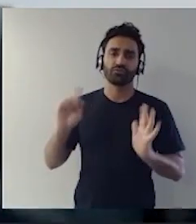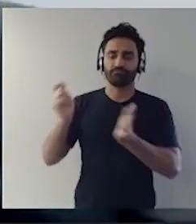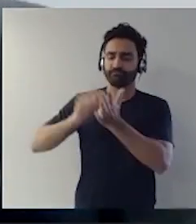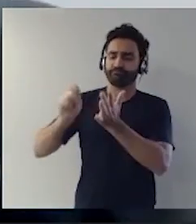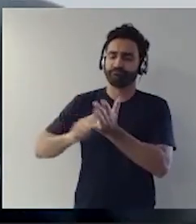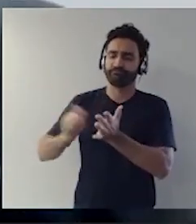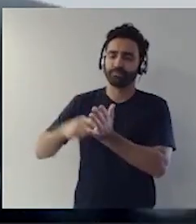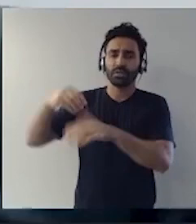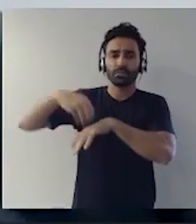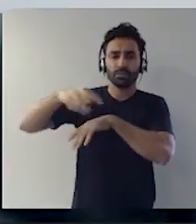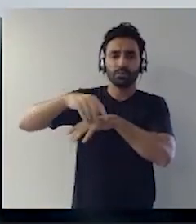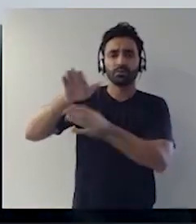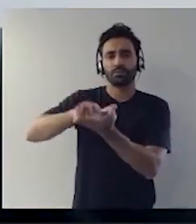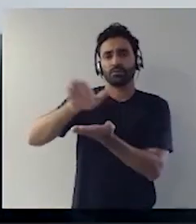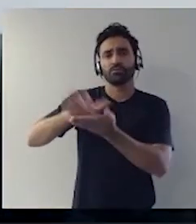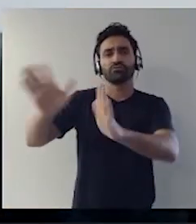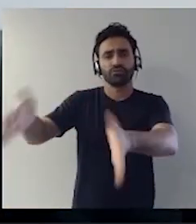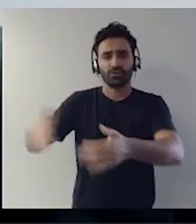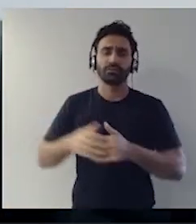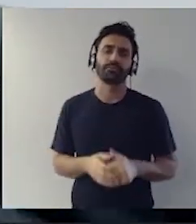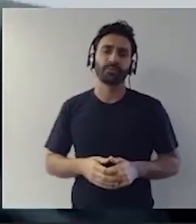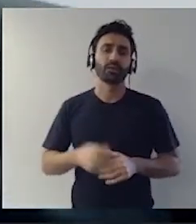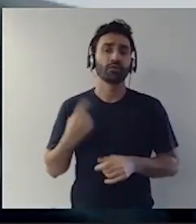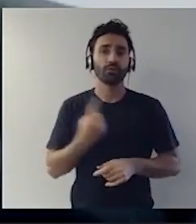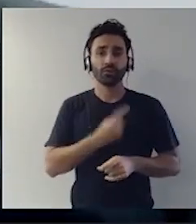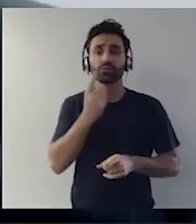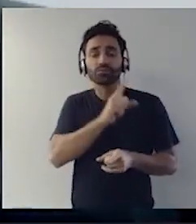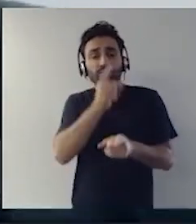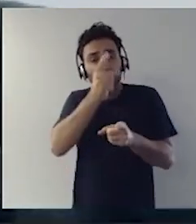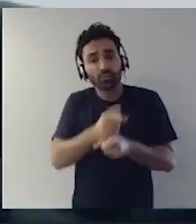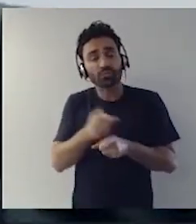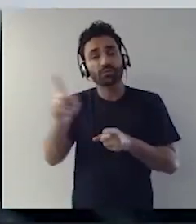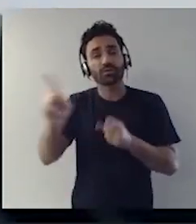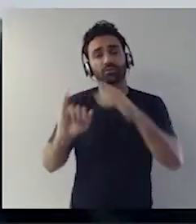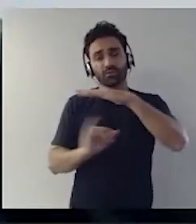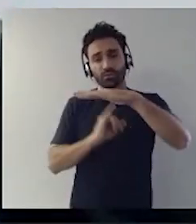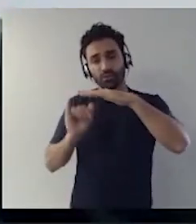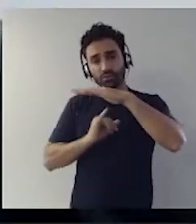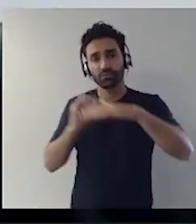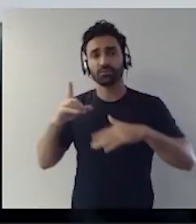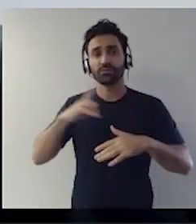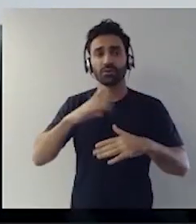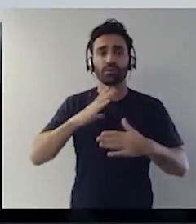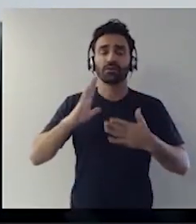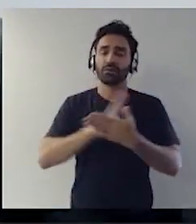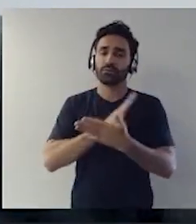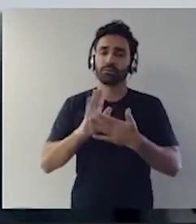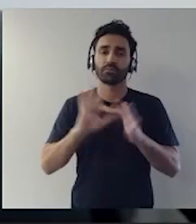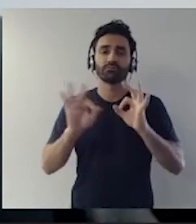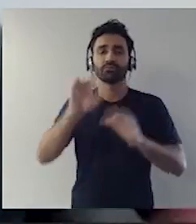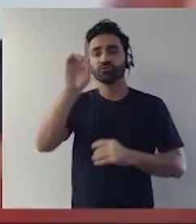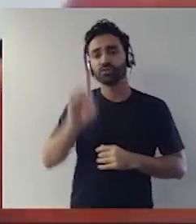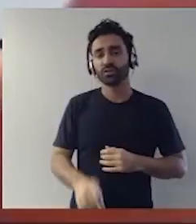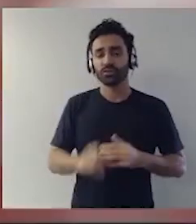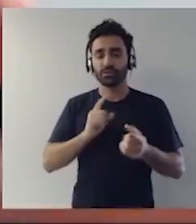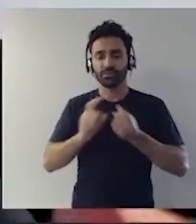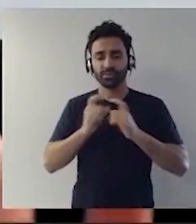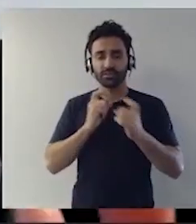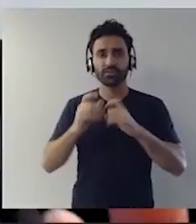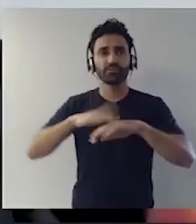Notem, nós recuperamos os institutos, realinhamos algumas dimensões do direito administrativo dito